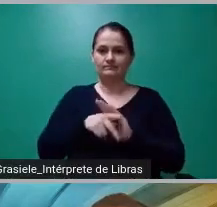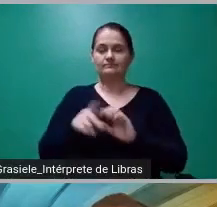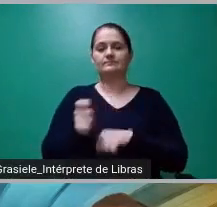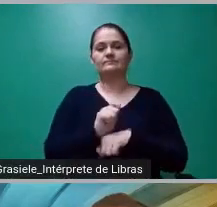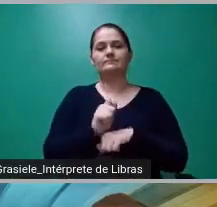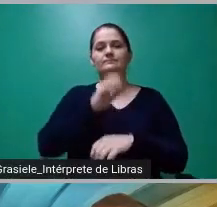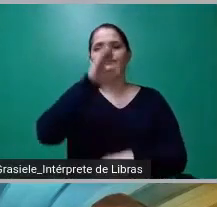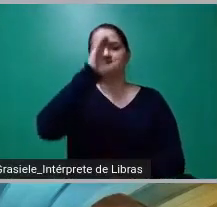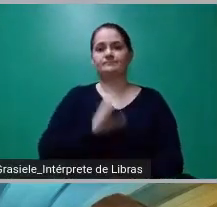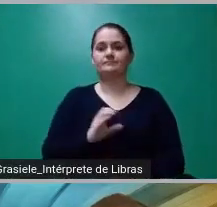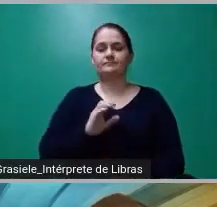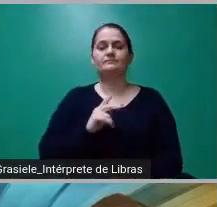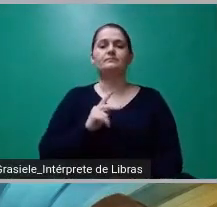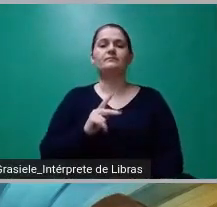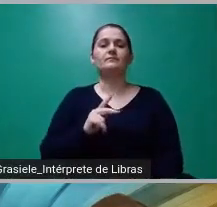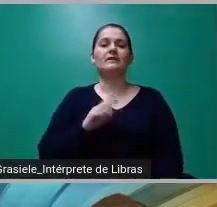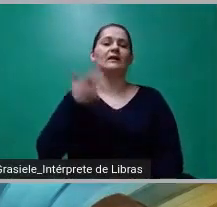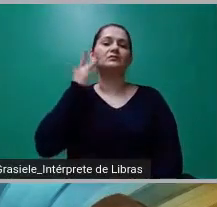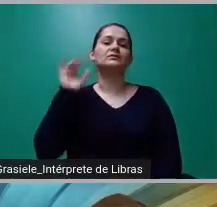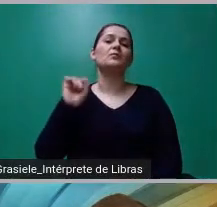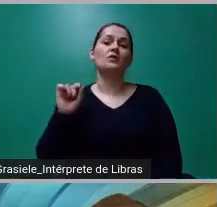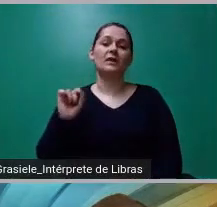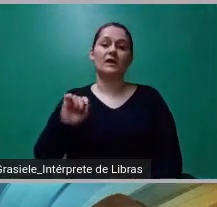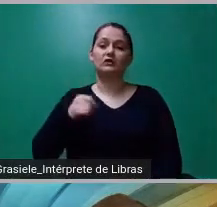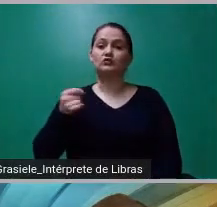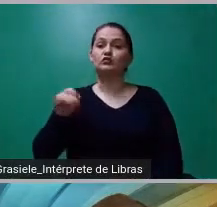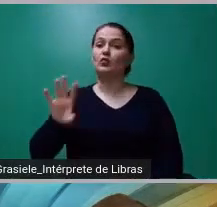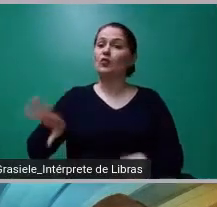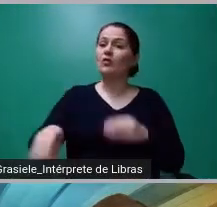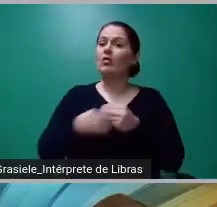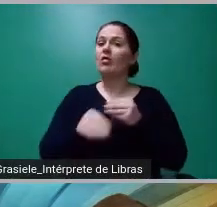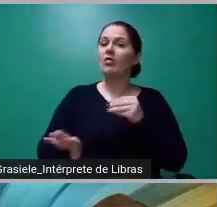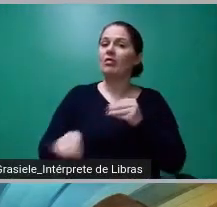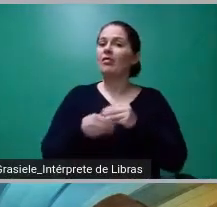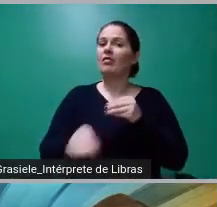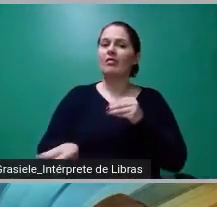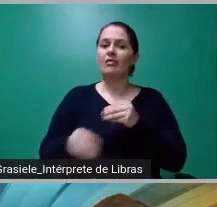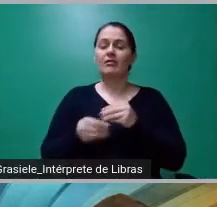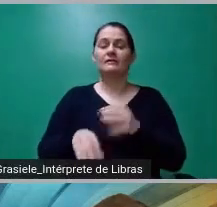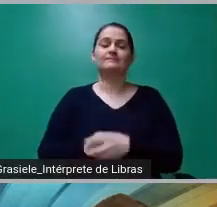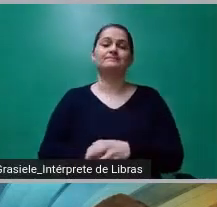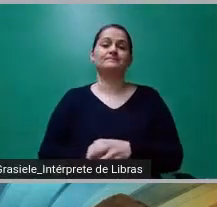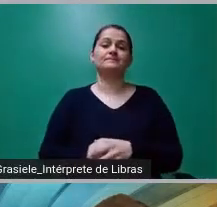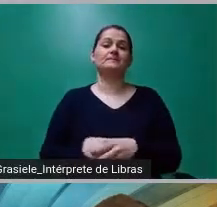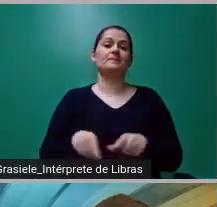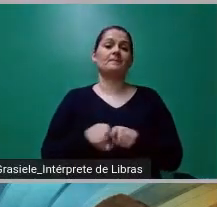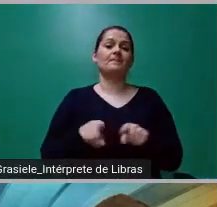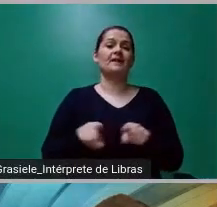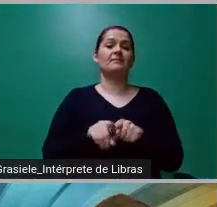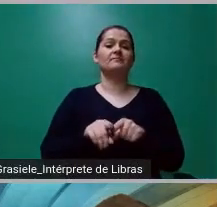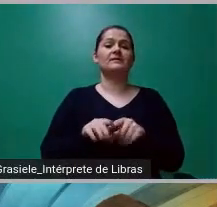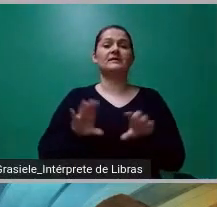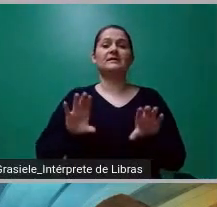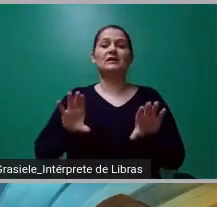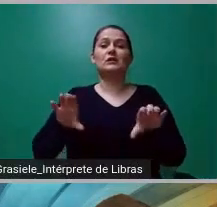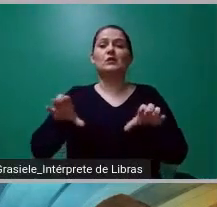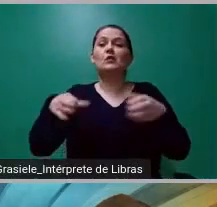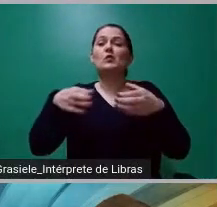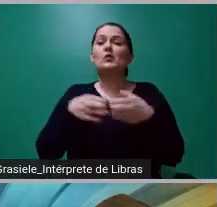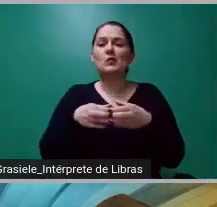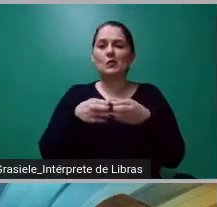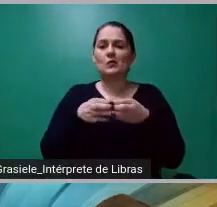juros são contabilizados como rolagem. A cúpula do poder financeiro deve morrer de rir ao